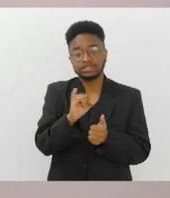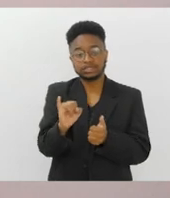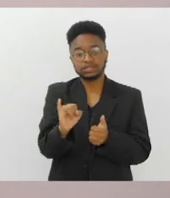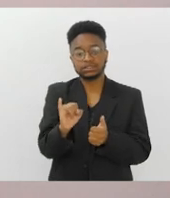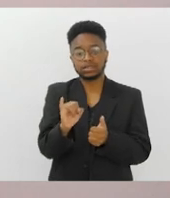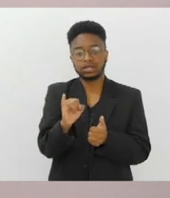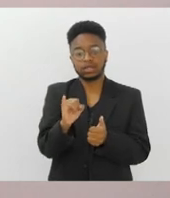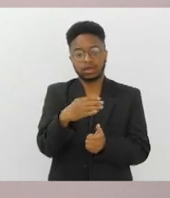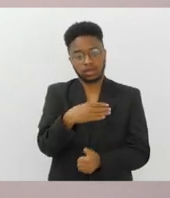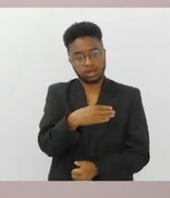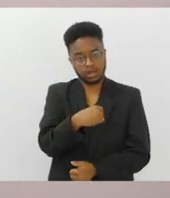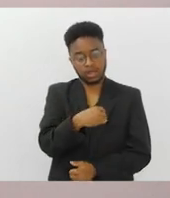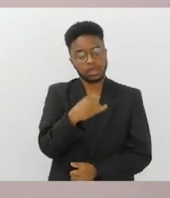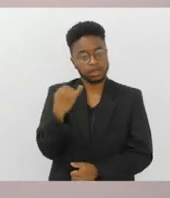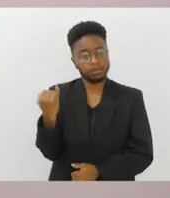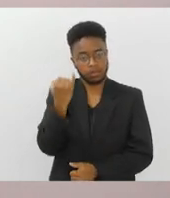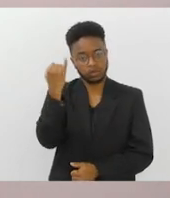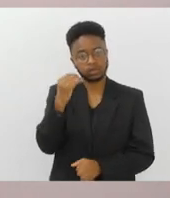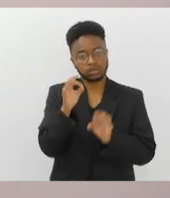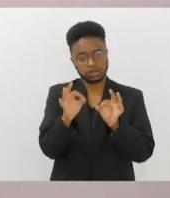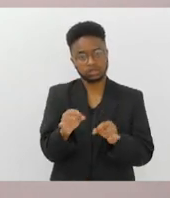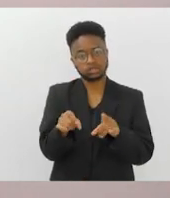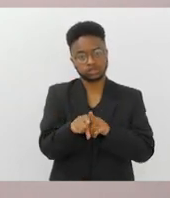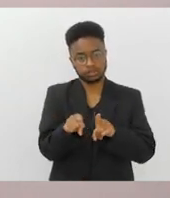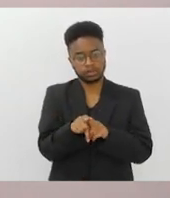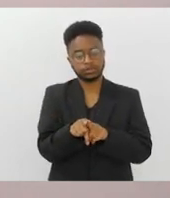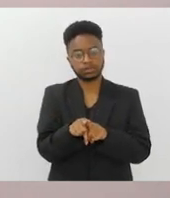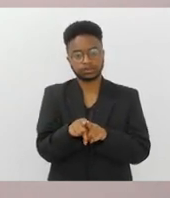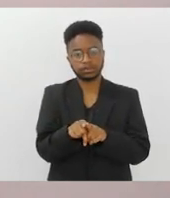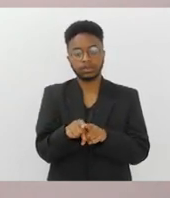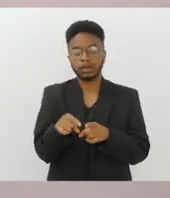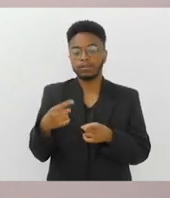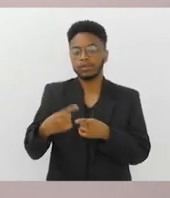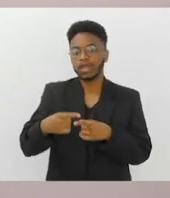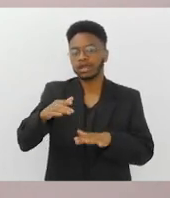de lactância é muito necessário também nesses espaços, e muitas